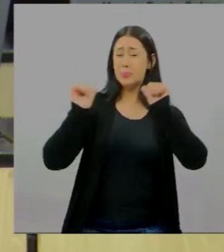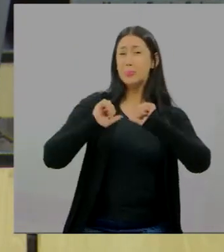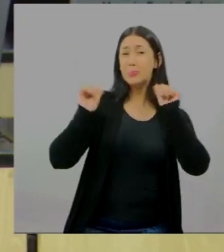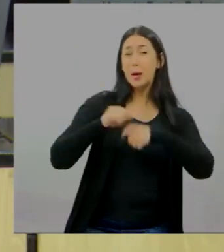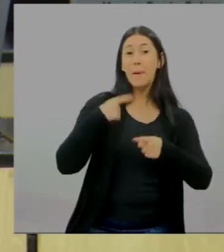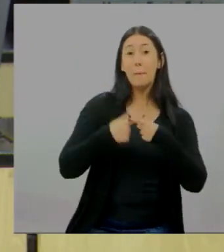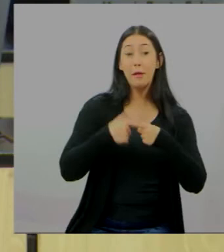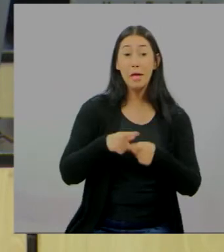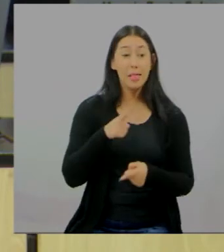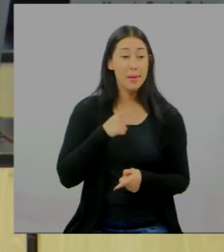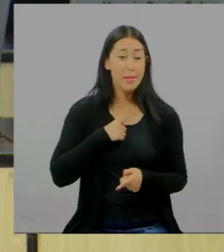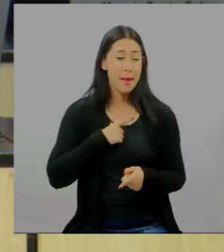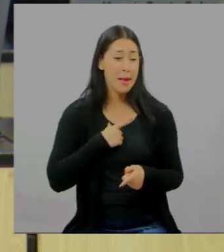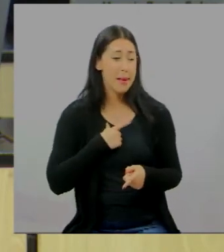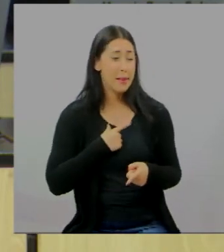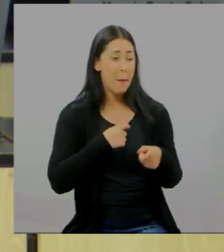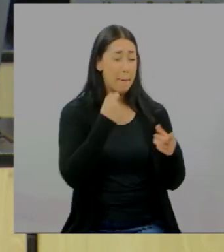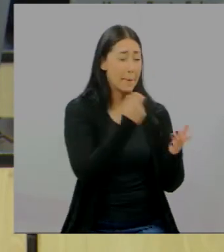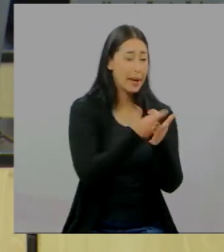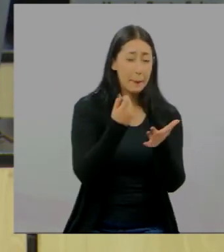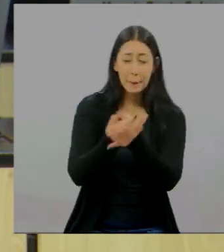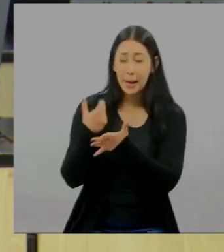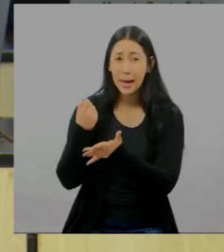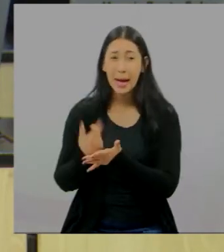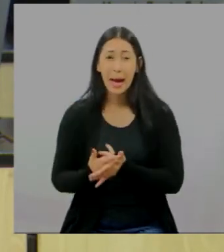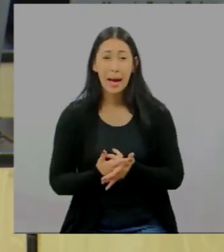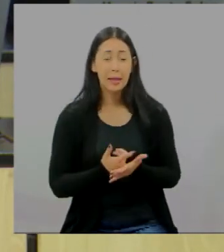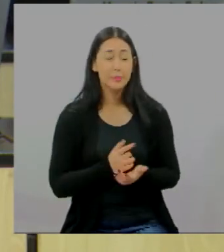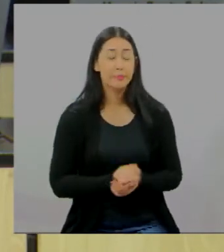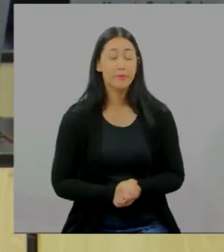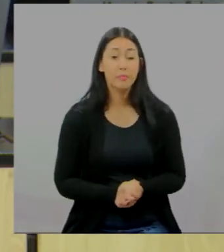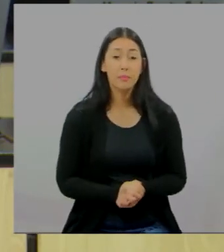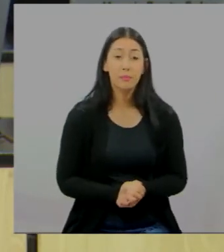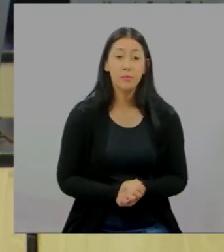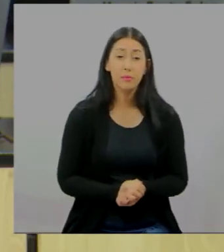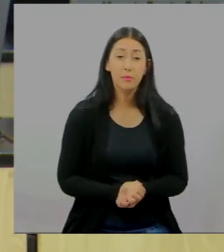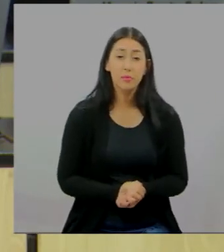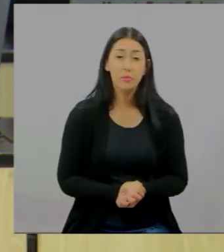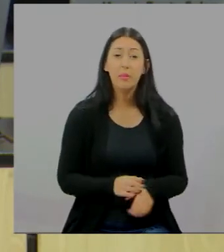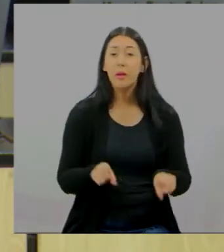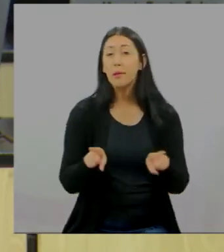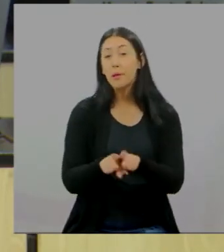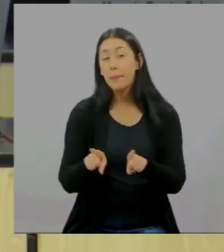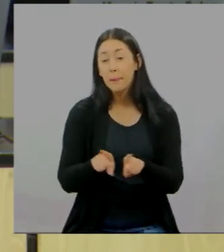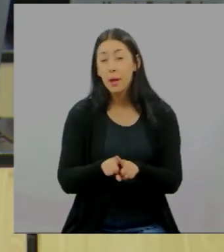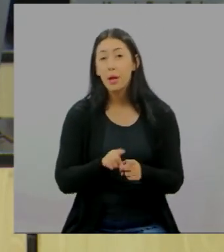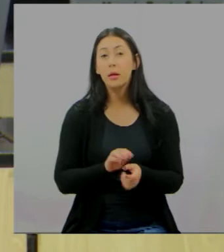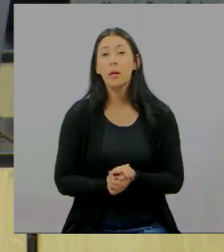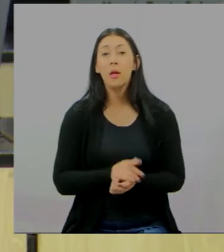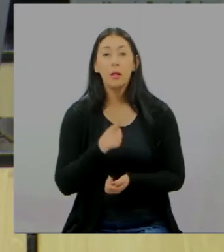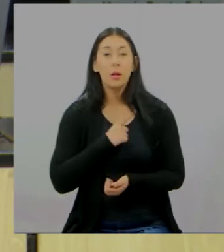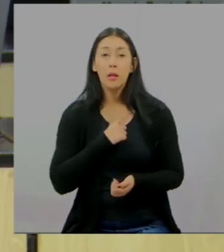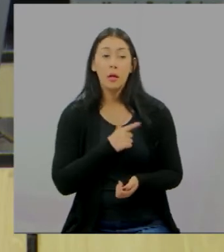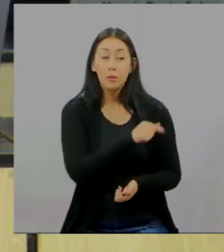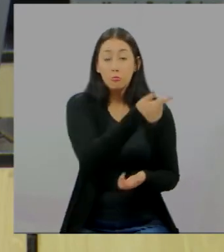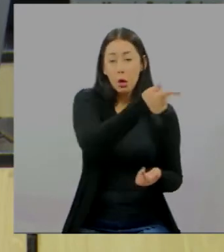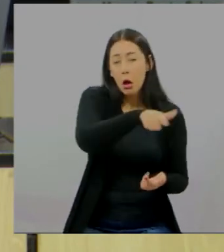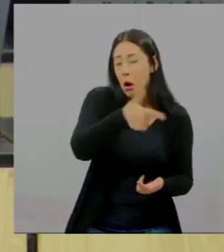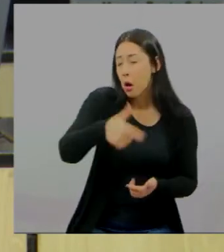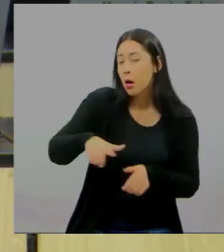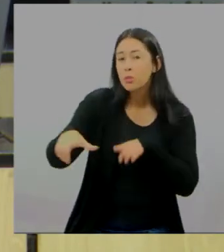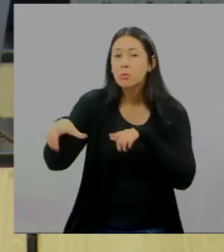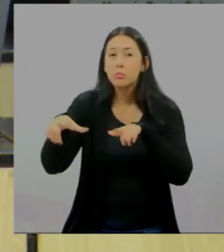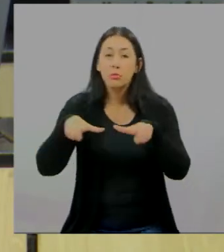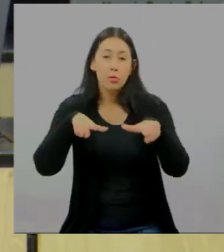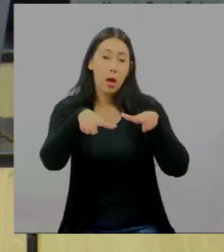despesas e com encargos dos funcionários e ponto comercial. Considerando que a operacionalidade de outras atividades comerciais ou de